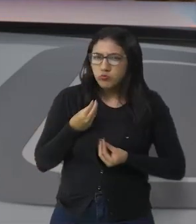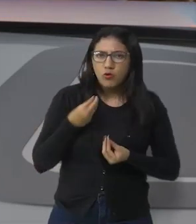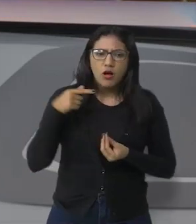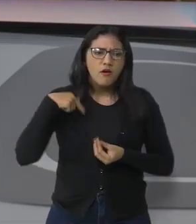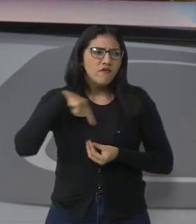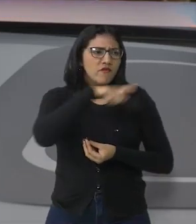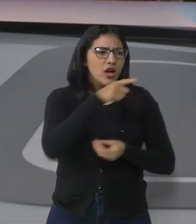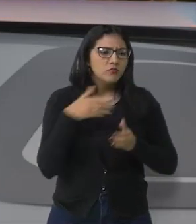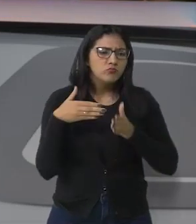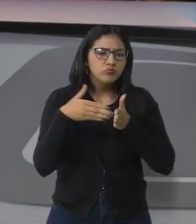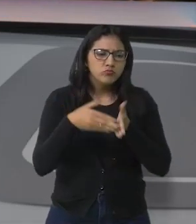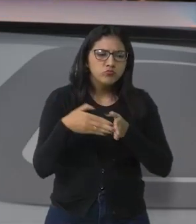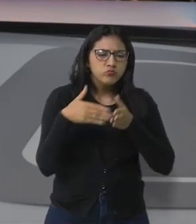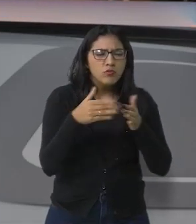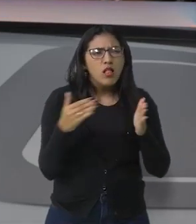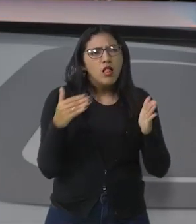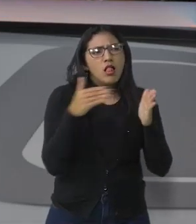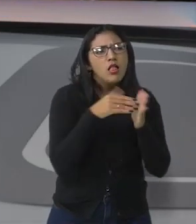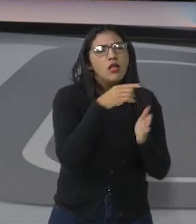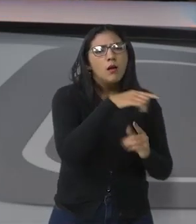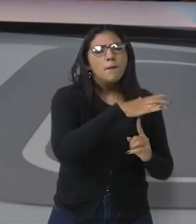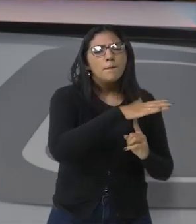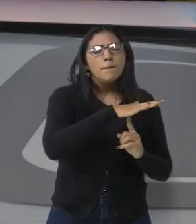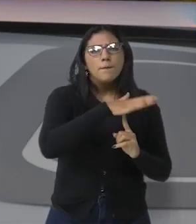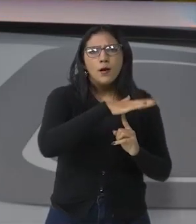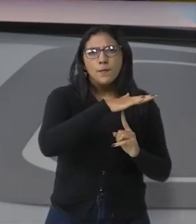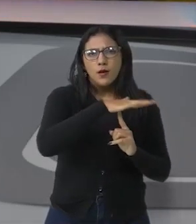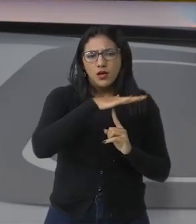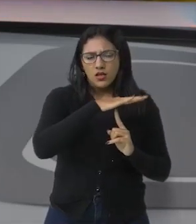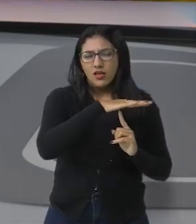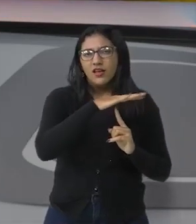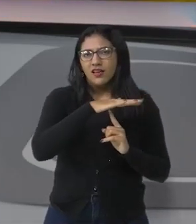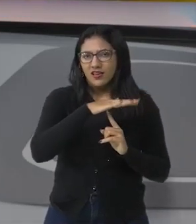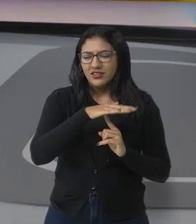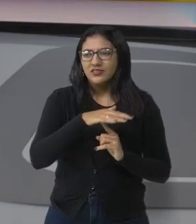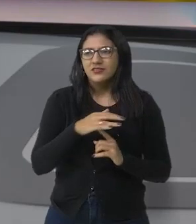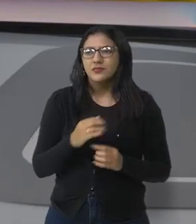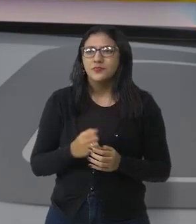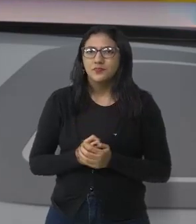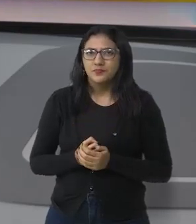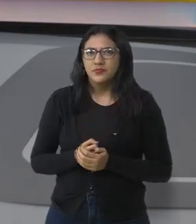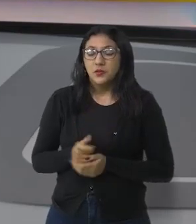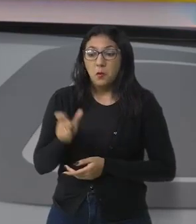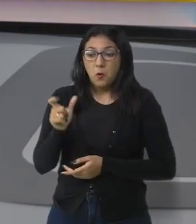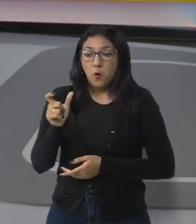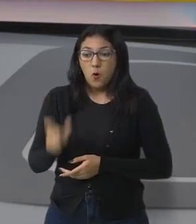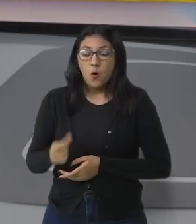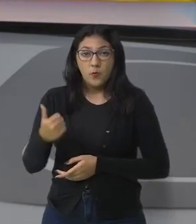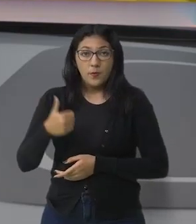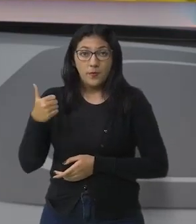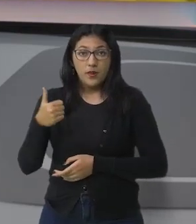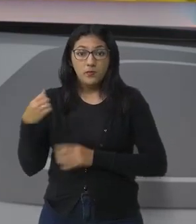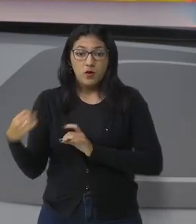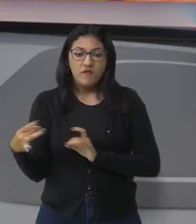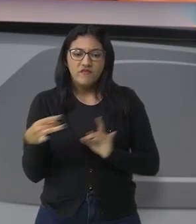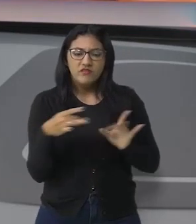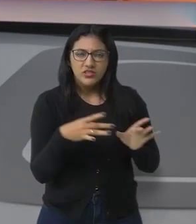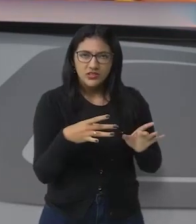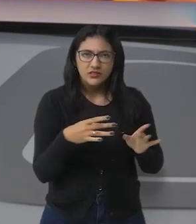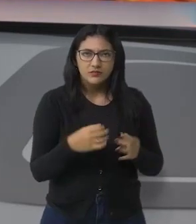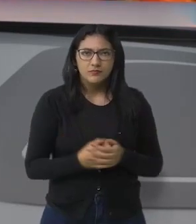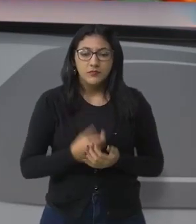leva para o mercado. Ou seja, o produto ali que ele conseguiu coletar, o castanheiro, ele vai vender por um determinado